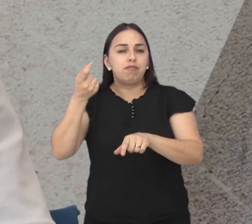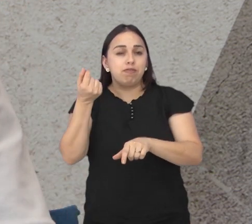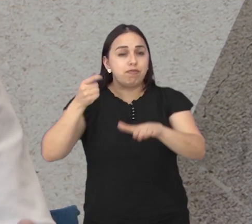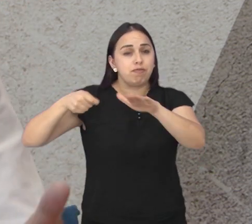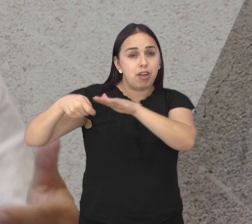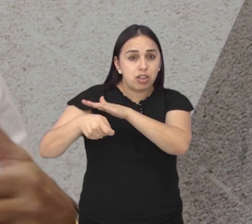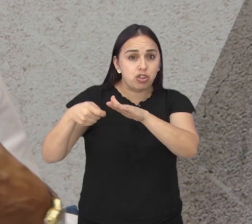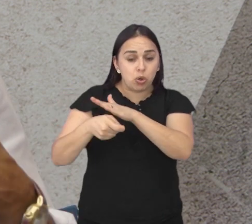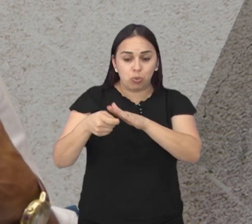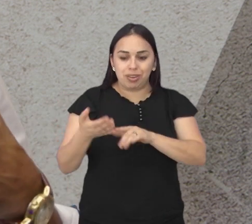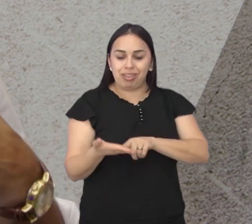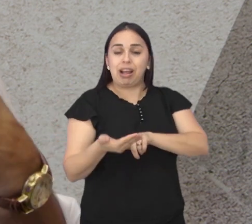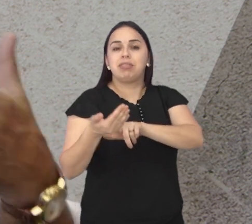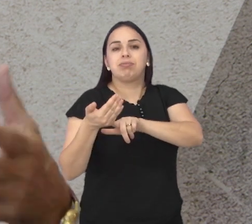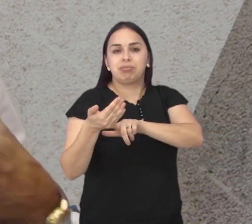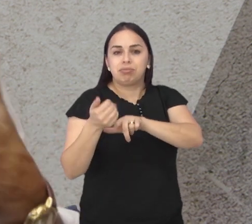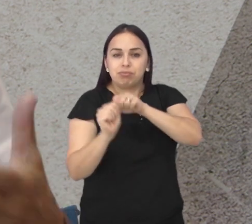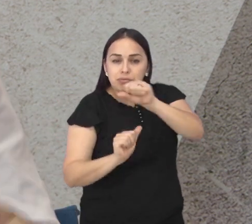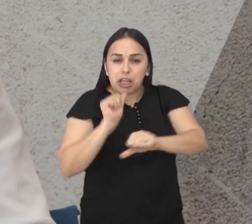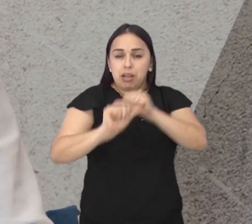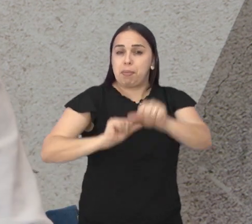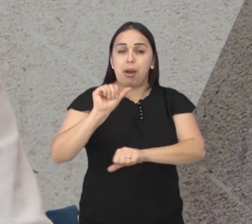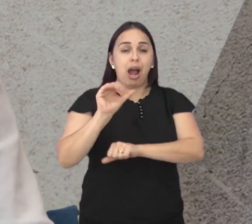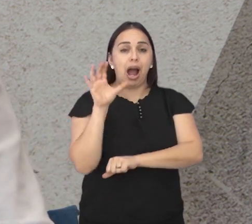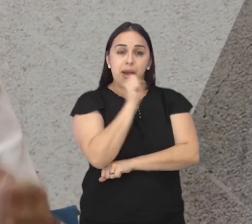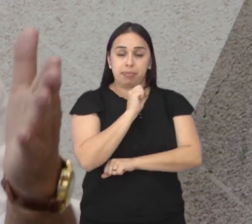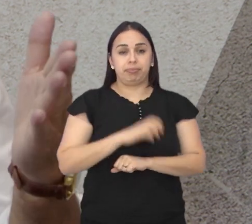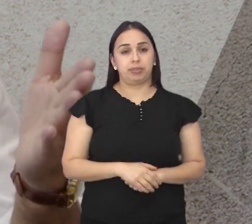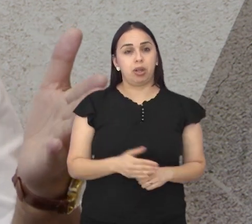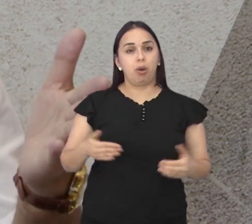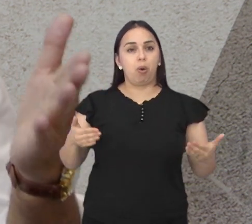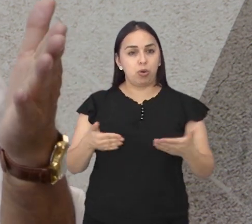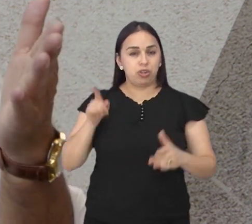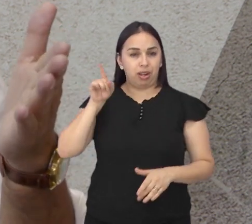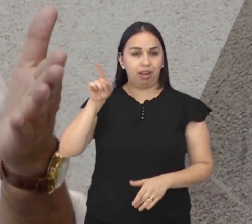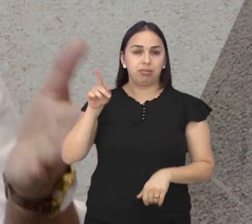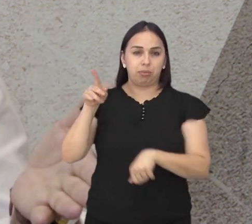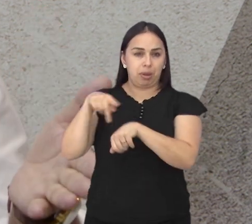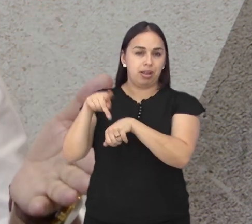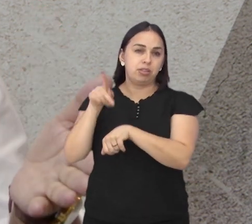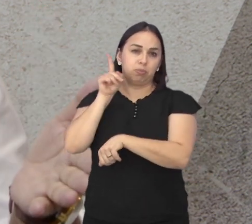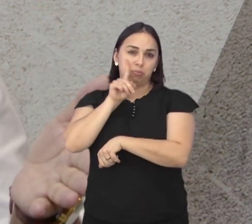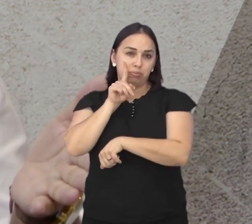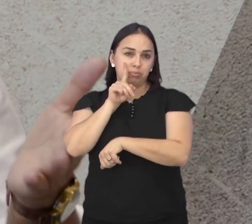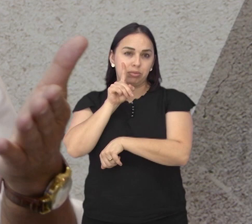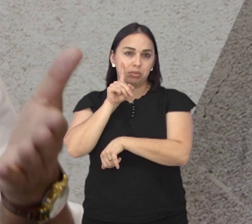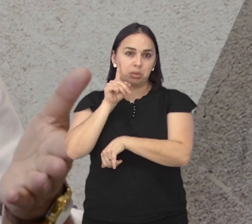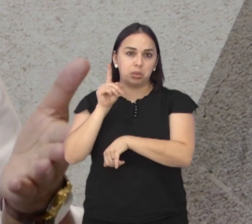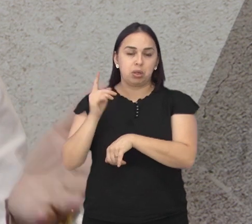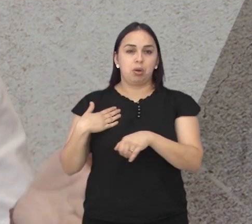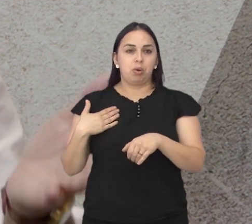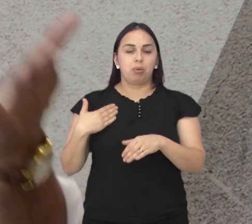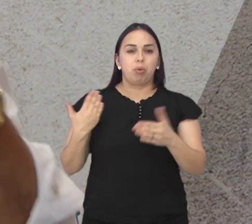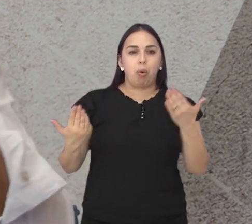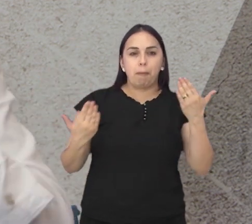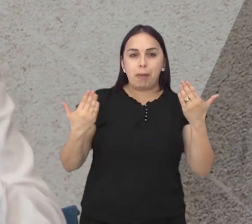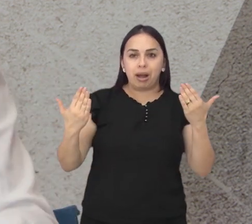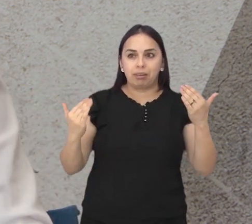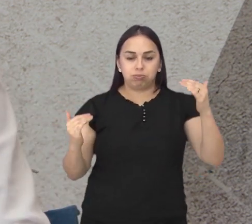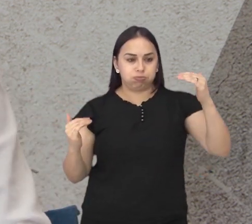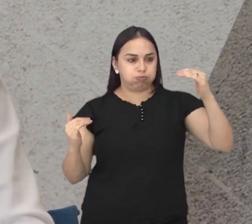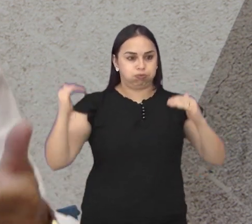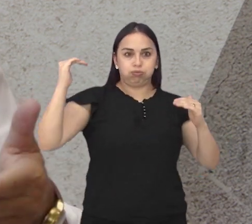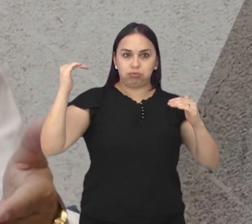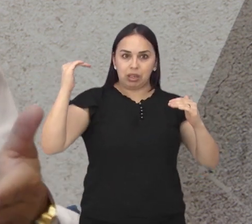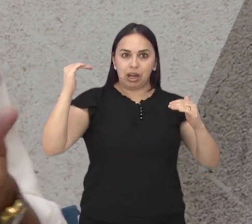investirem nisso, a velocidade dessa transformação vai ser muito grande. Hoje, nós temos nos Estados Unidos, por exemplo, um número que se esperava para daqui a 10